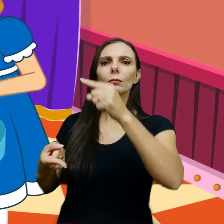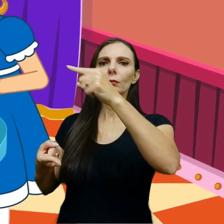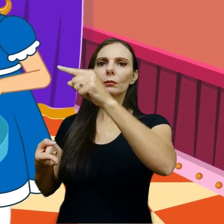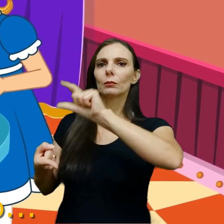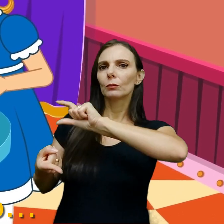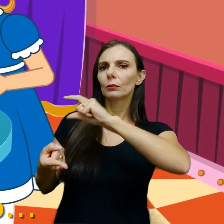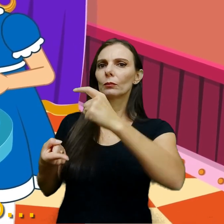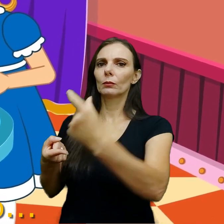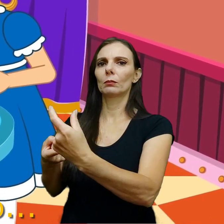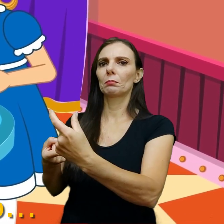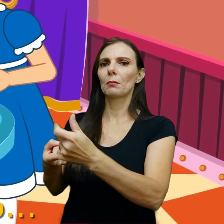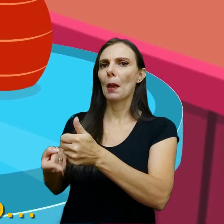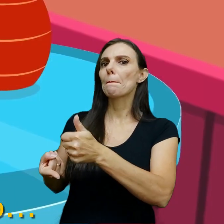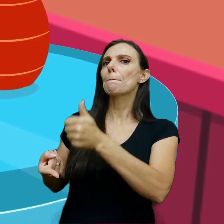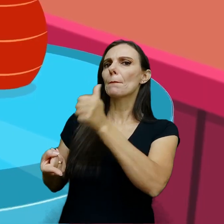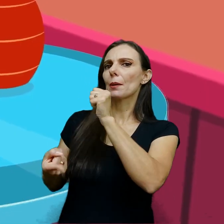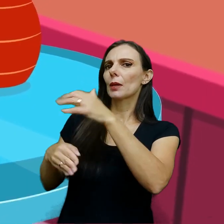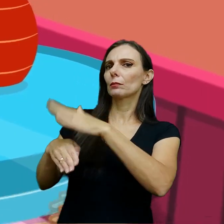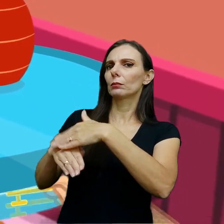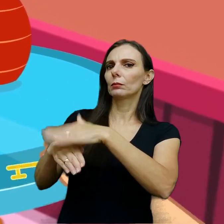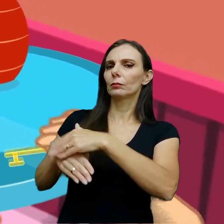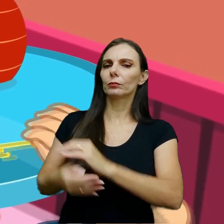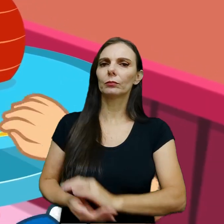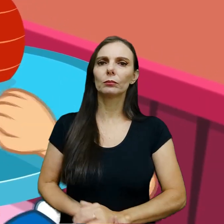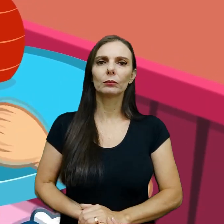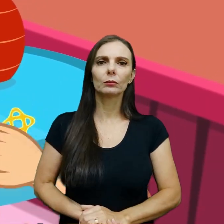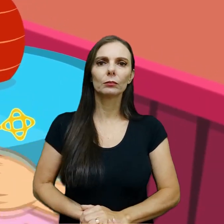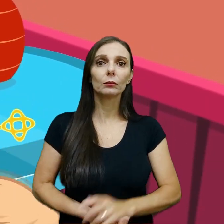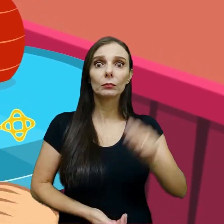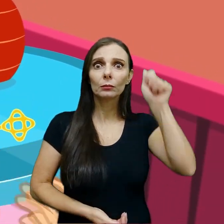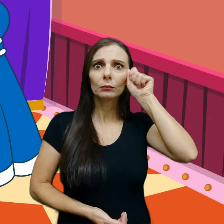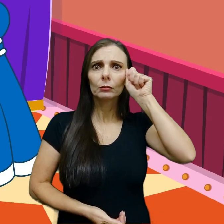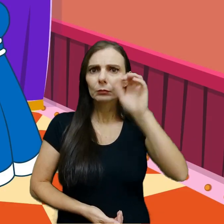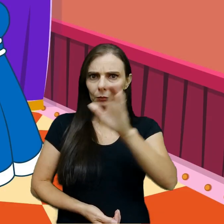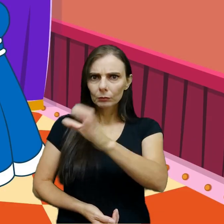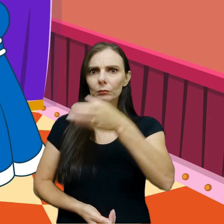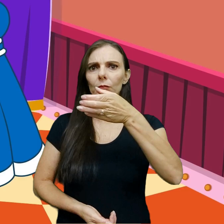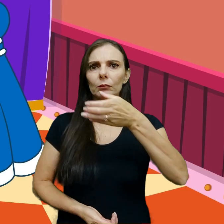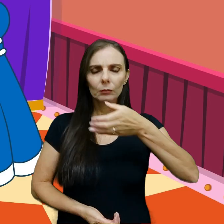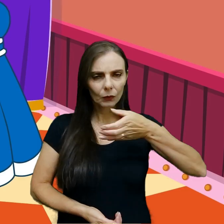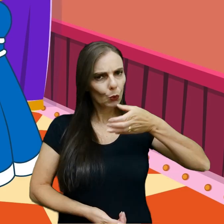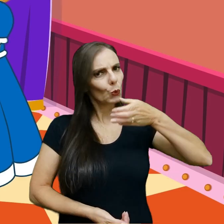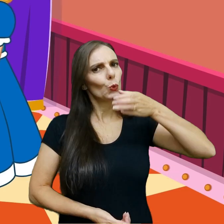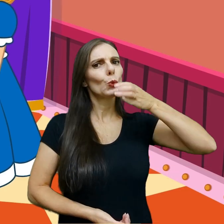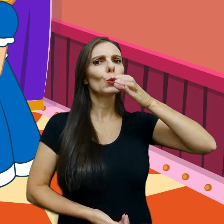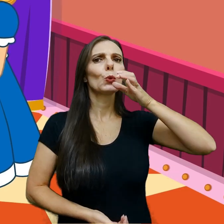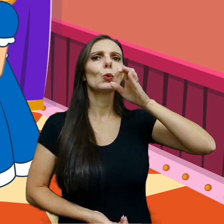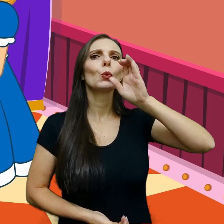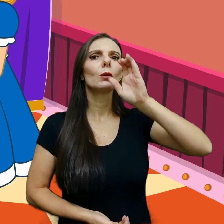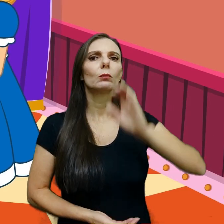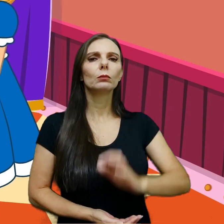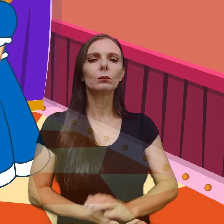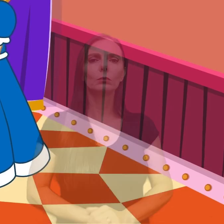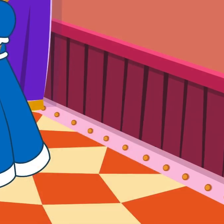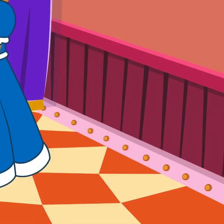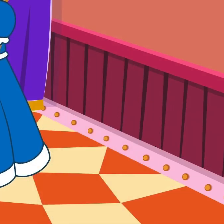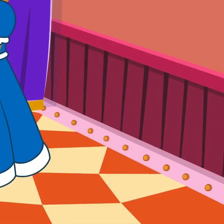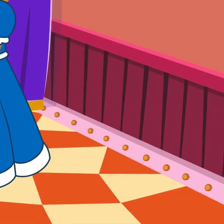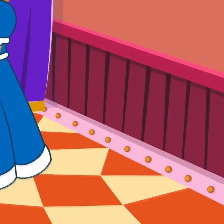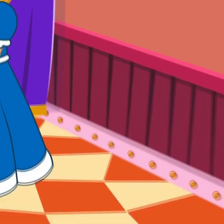uma garrafa com uma etiqueta dizendo "Beba-me". Alice pegou a garrafa e começou a